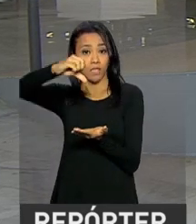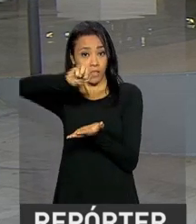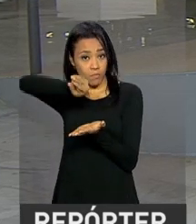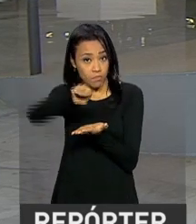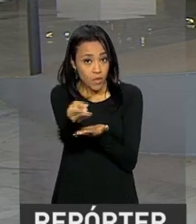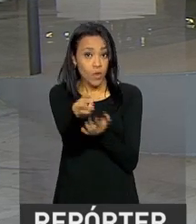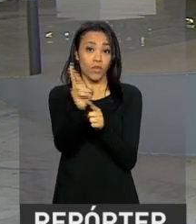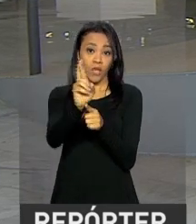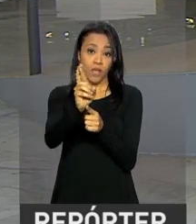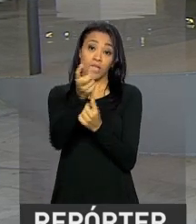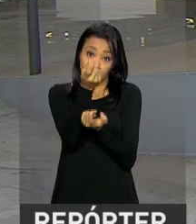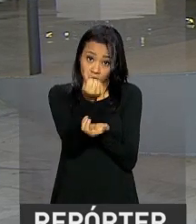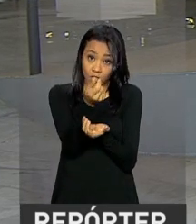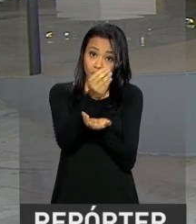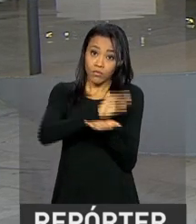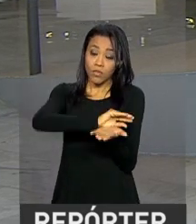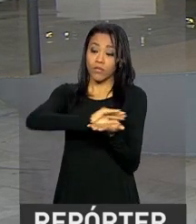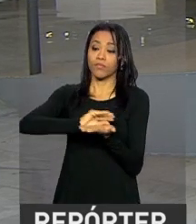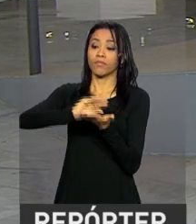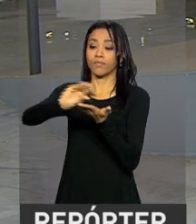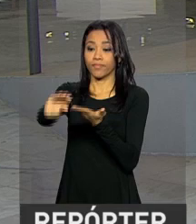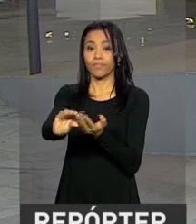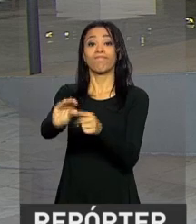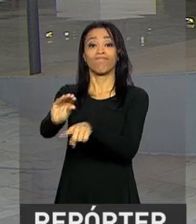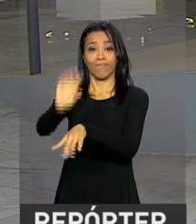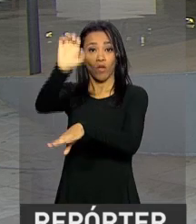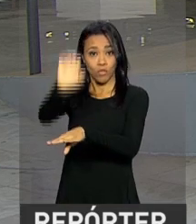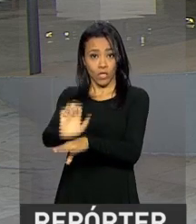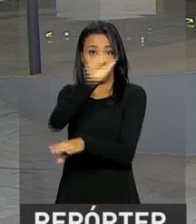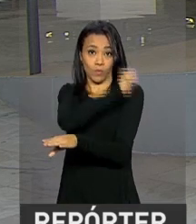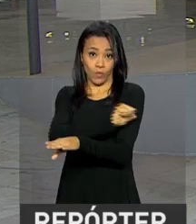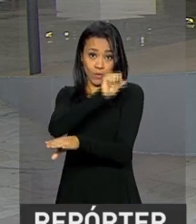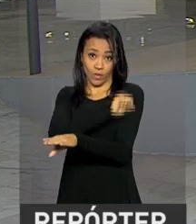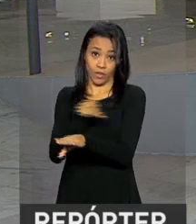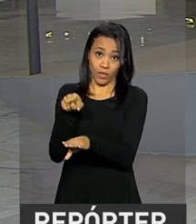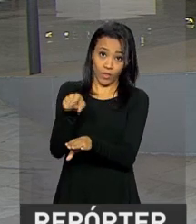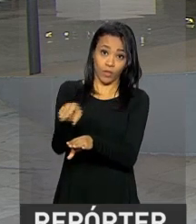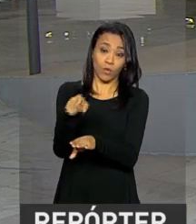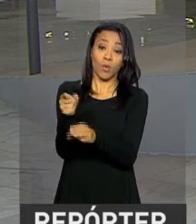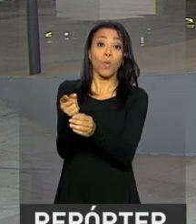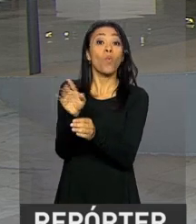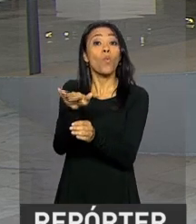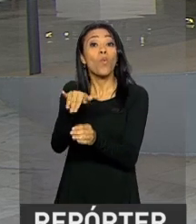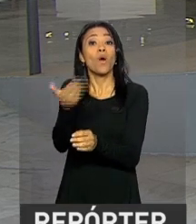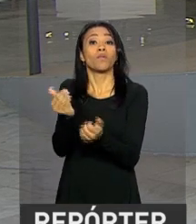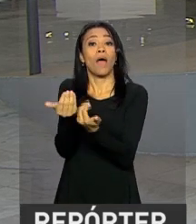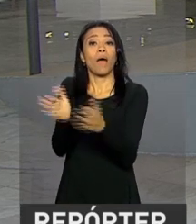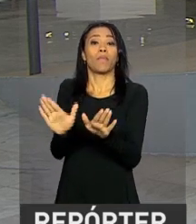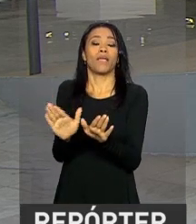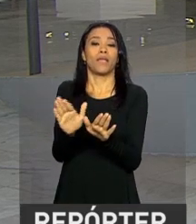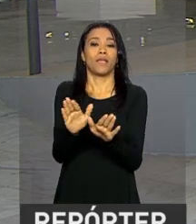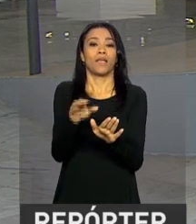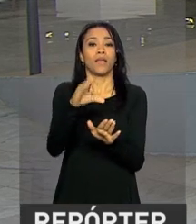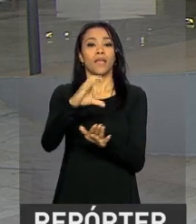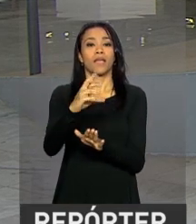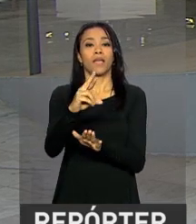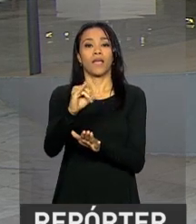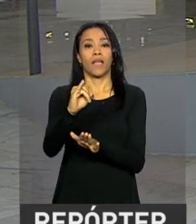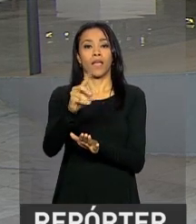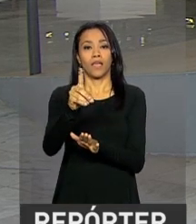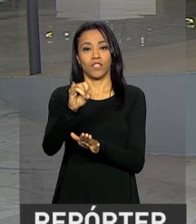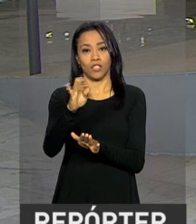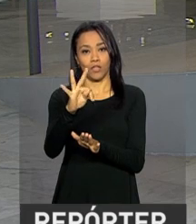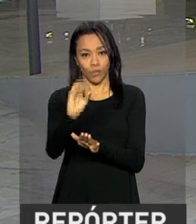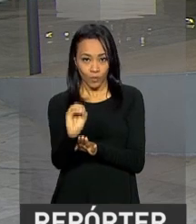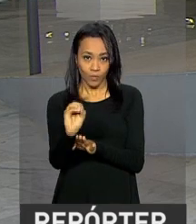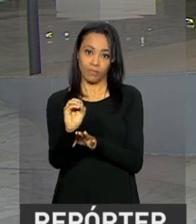reais, sejam entregues ao Estado do Rio de Janeiro após a abertura de crédito orçamentário para essa finalidade.